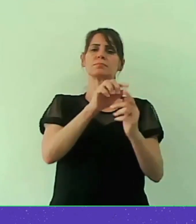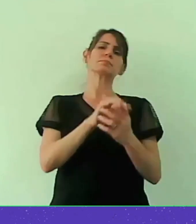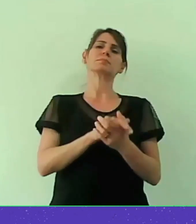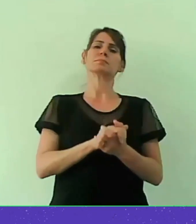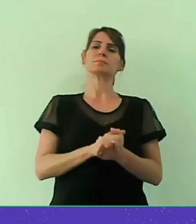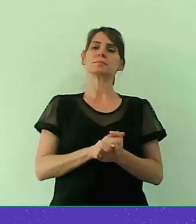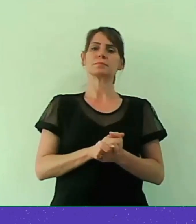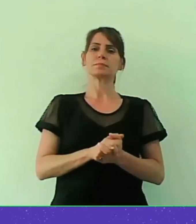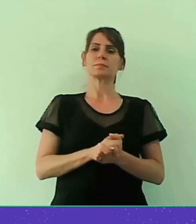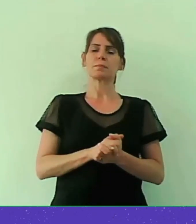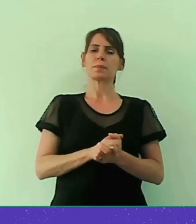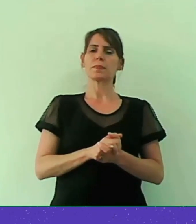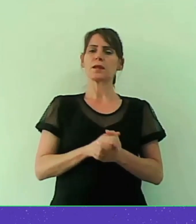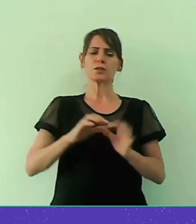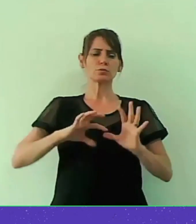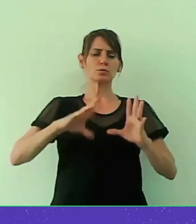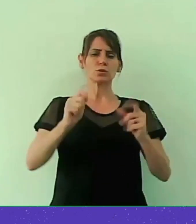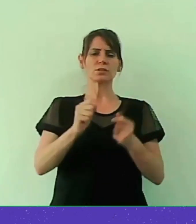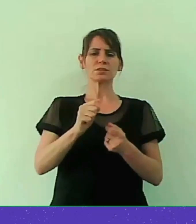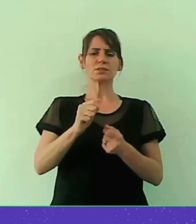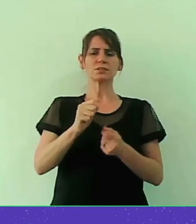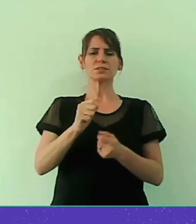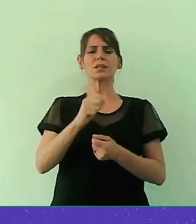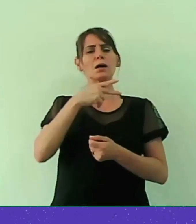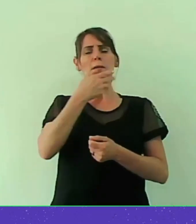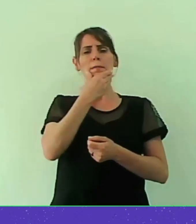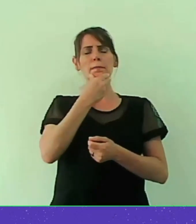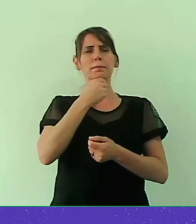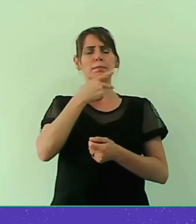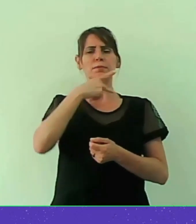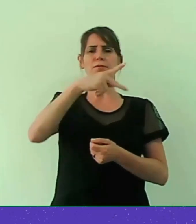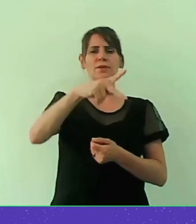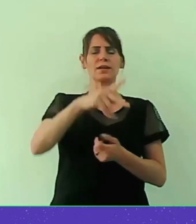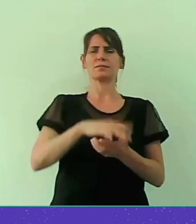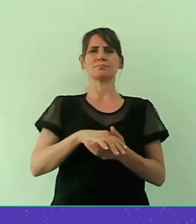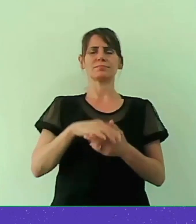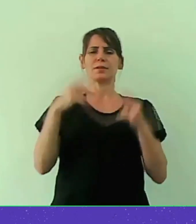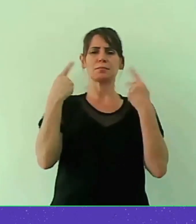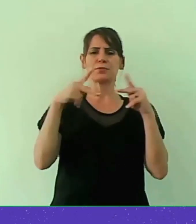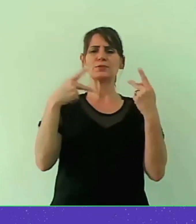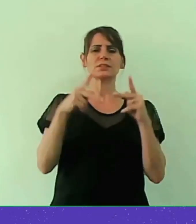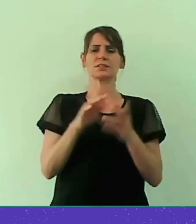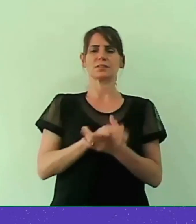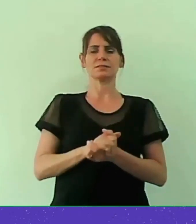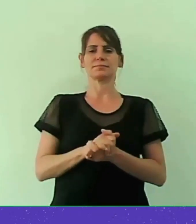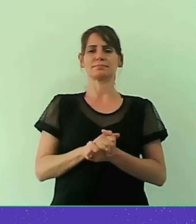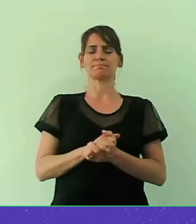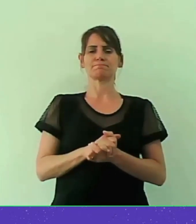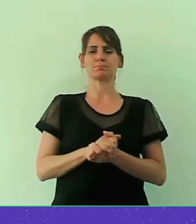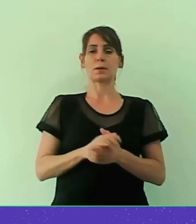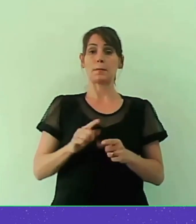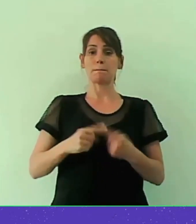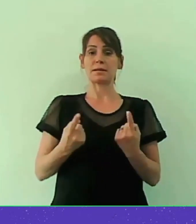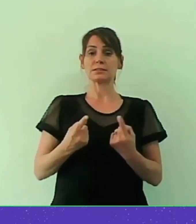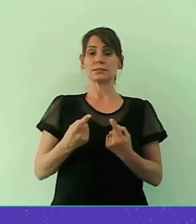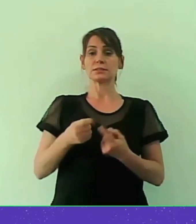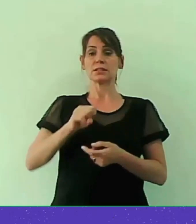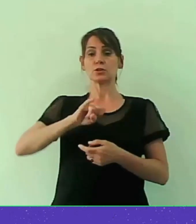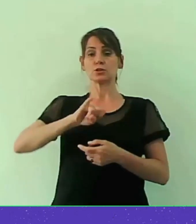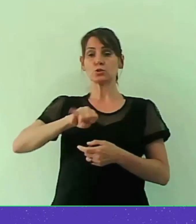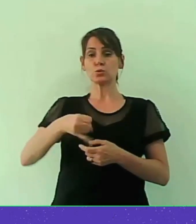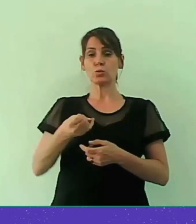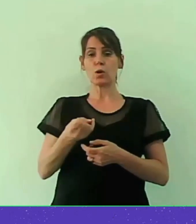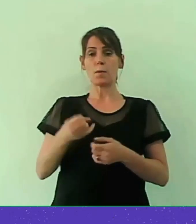de todas as profecias. Mas João Batista teve a felicidade de ser